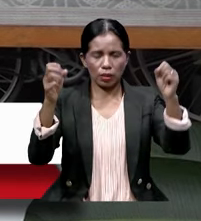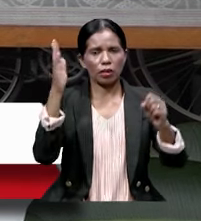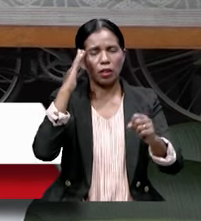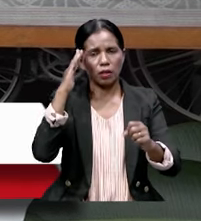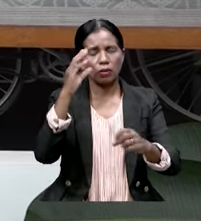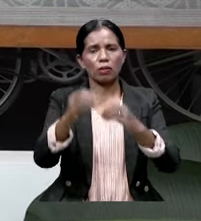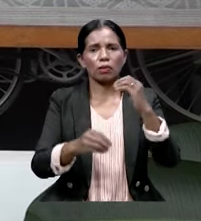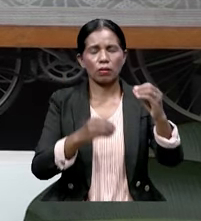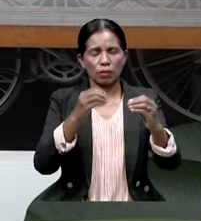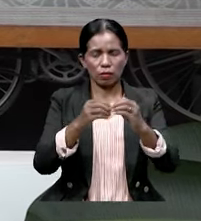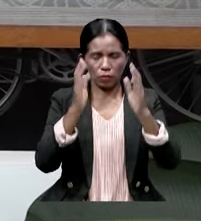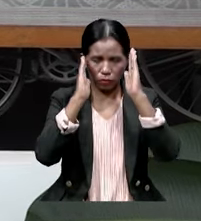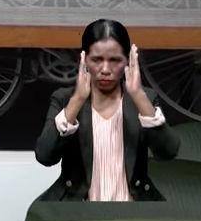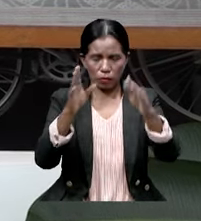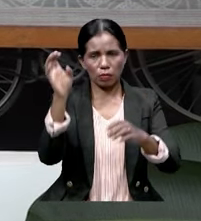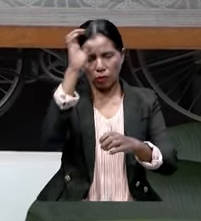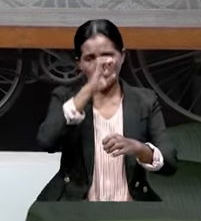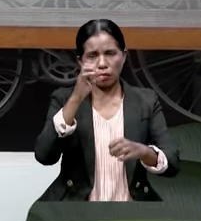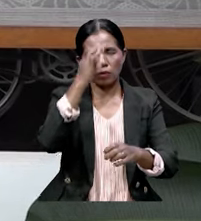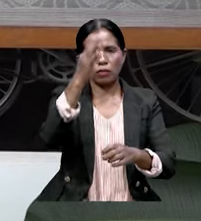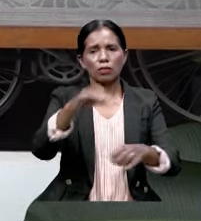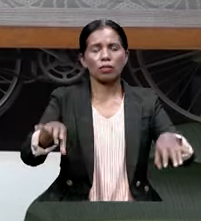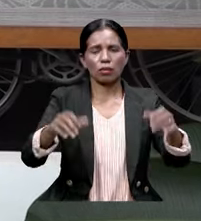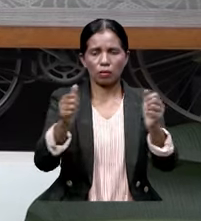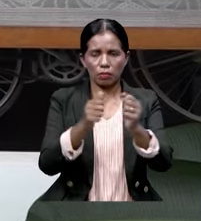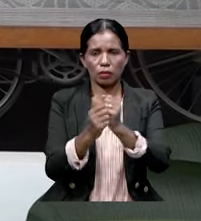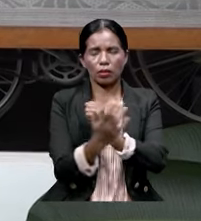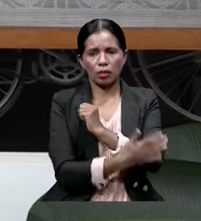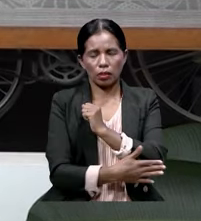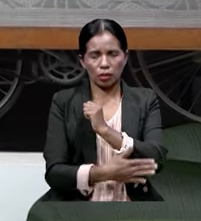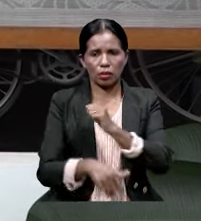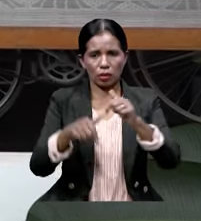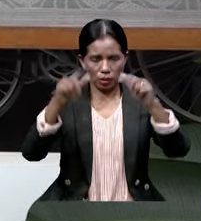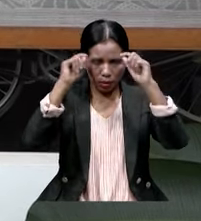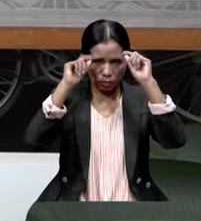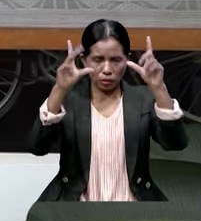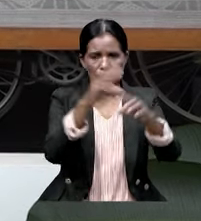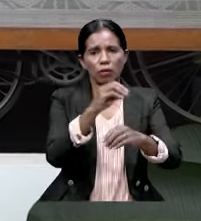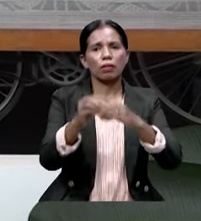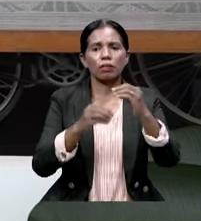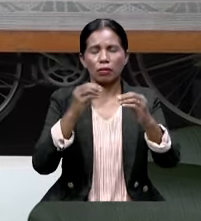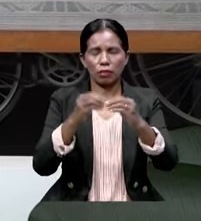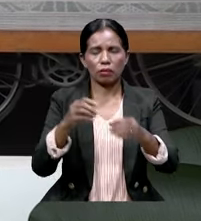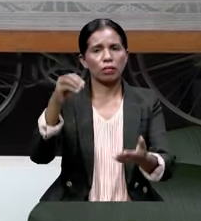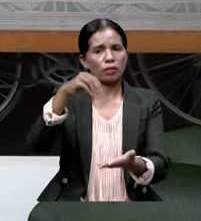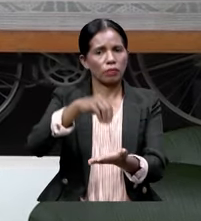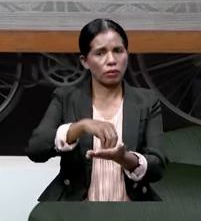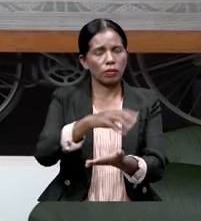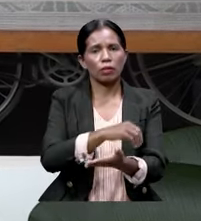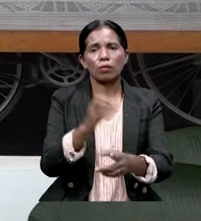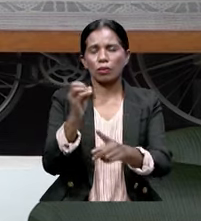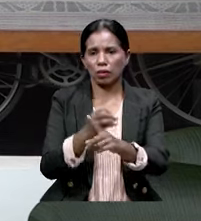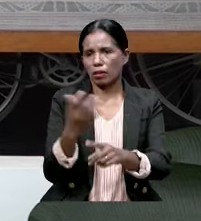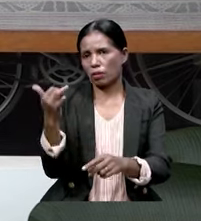ne expectativa ba União Europeia no ba futuro colaboração entre ITA e a Timor-Leste com ba investimento no oportunidade